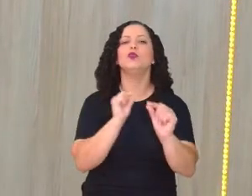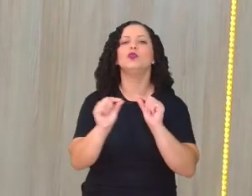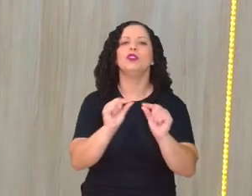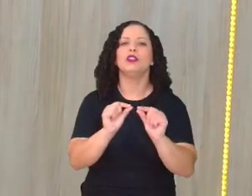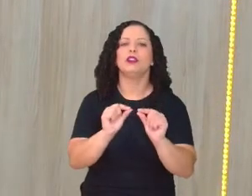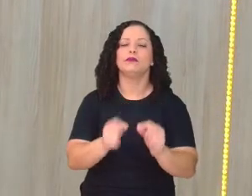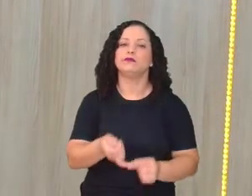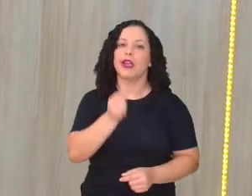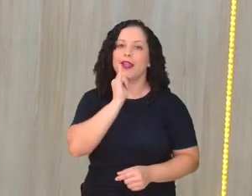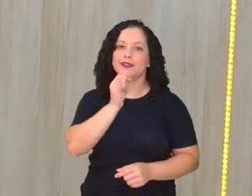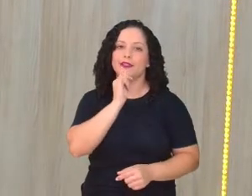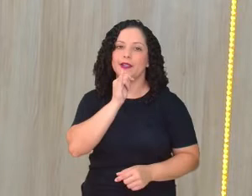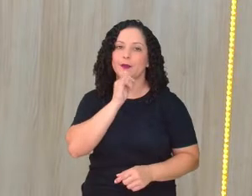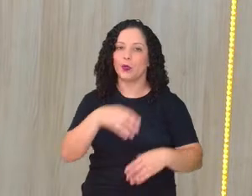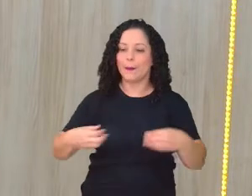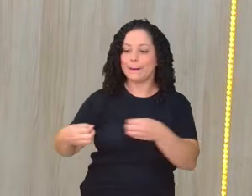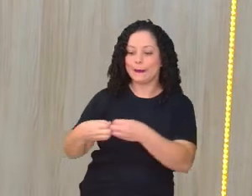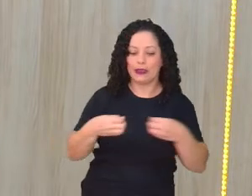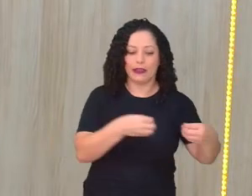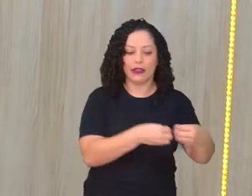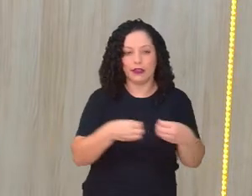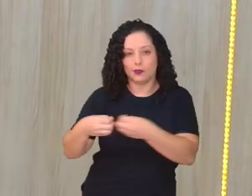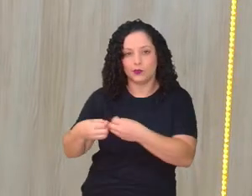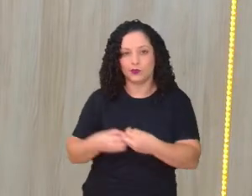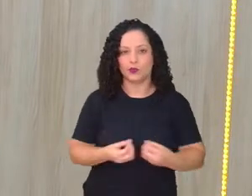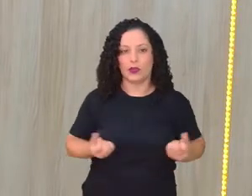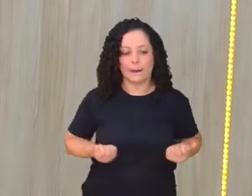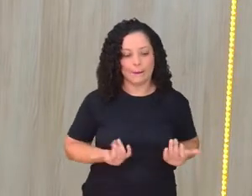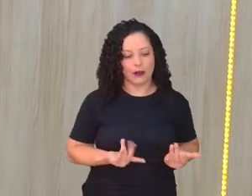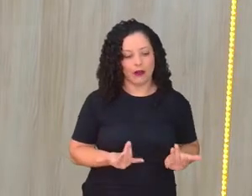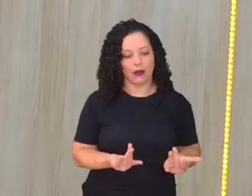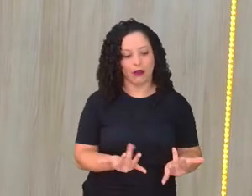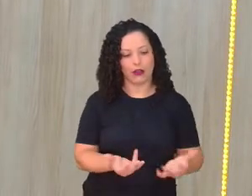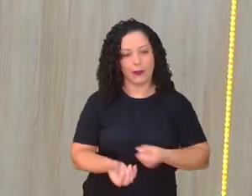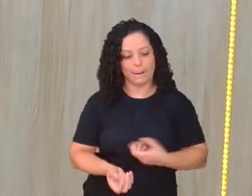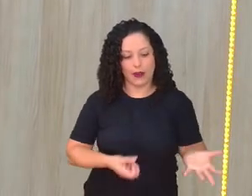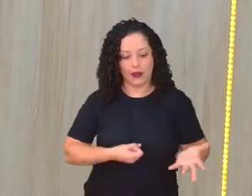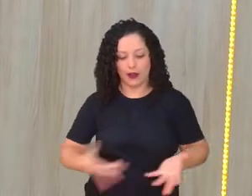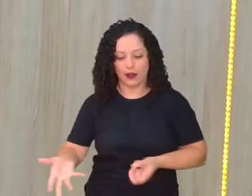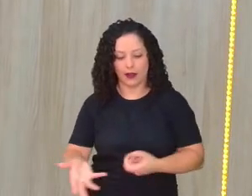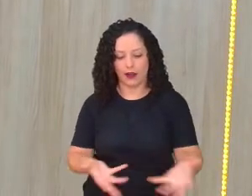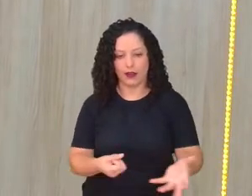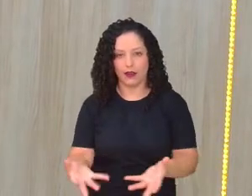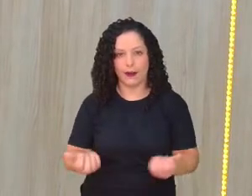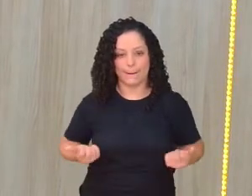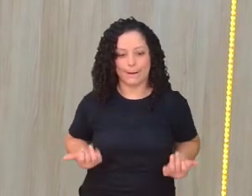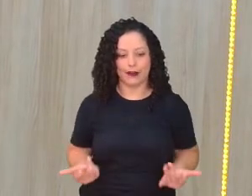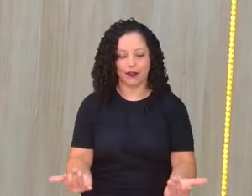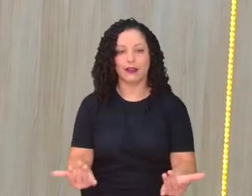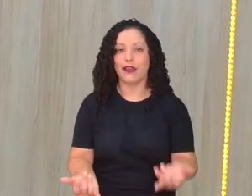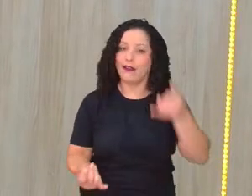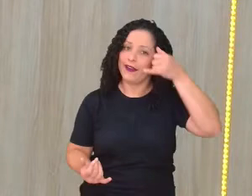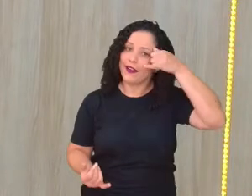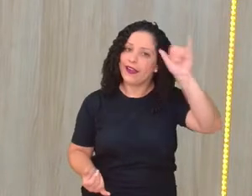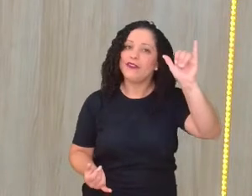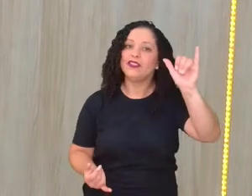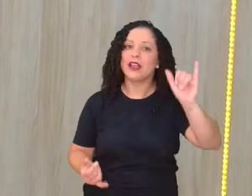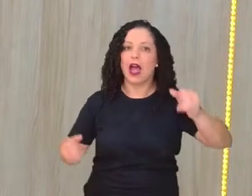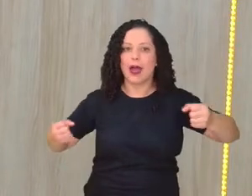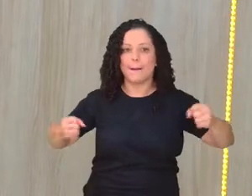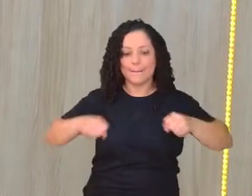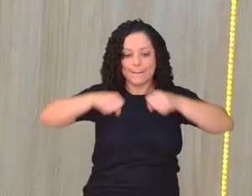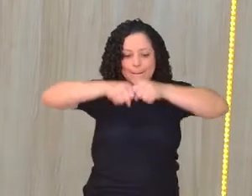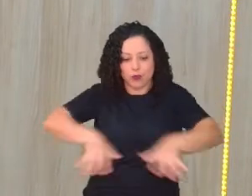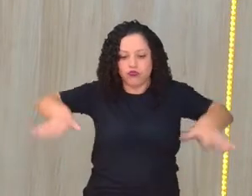de plantação próxima às margens, com a questão das cheias que eram irregulares, aquilo ali viesse a ser alagado, né, e a